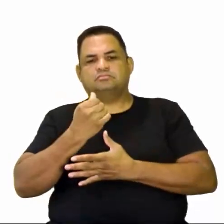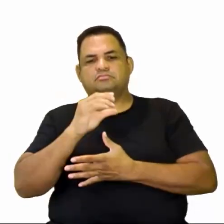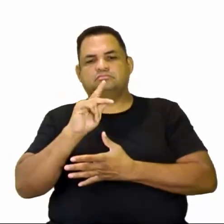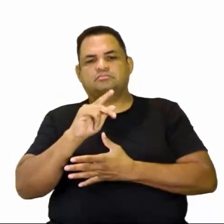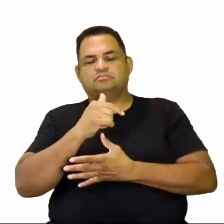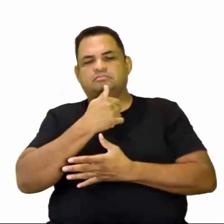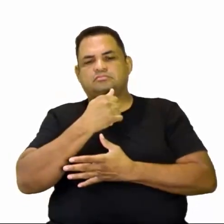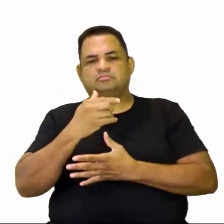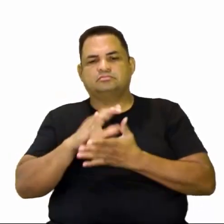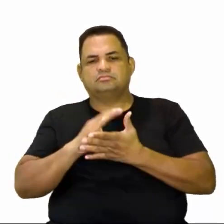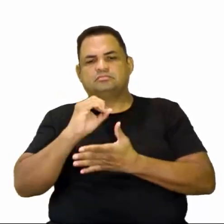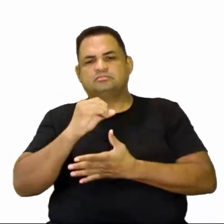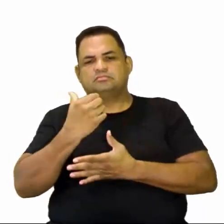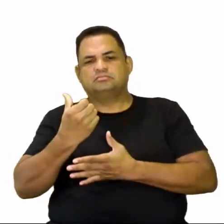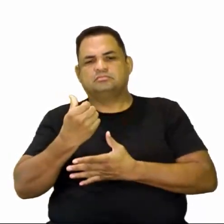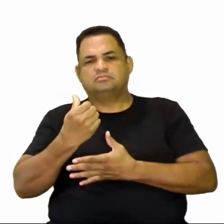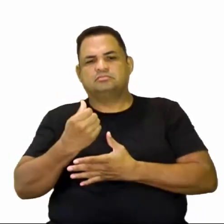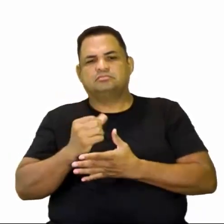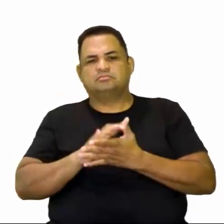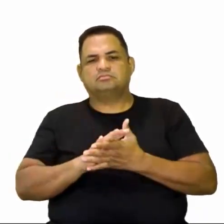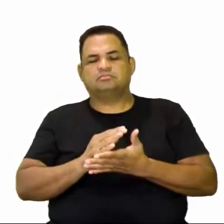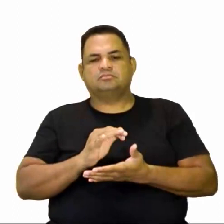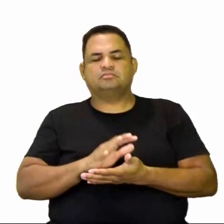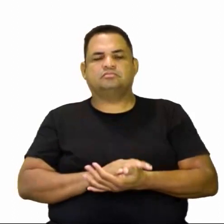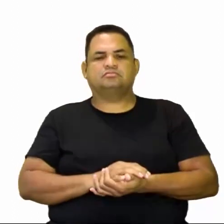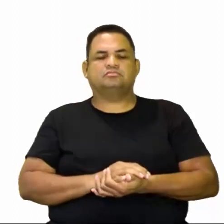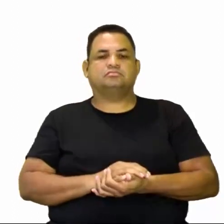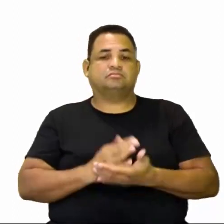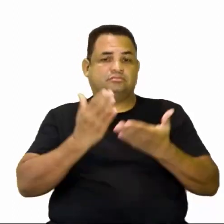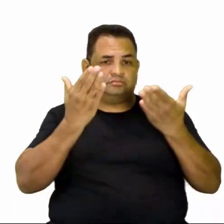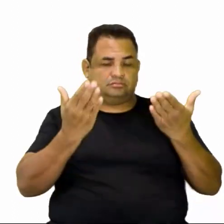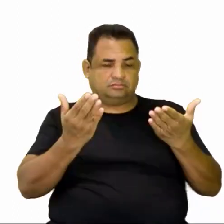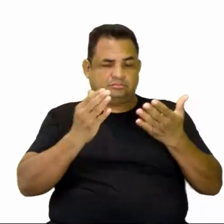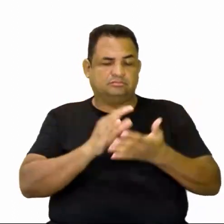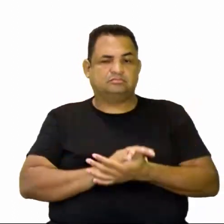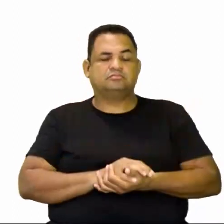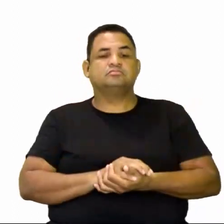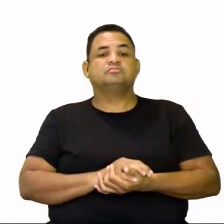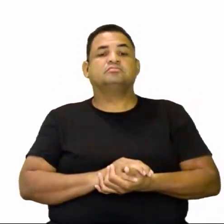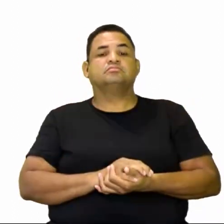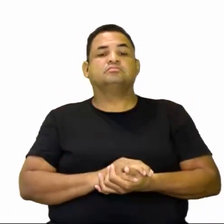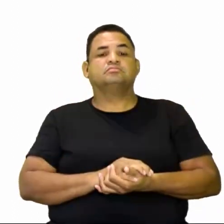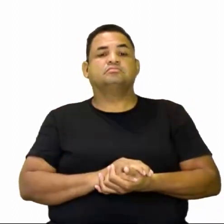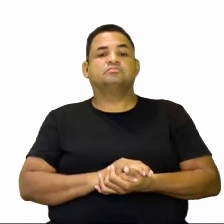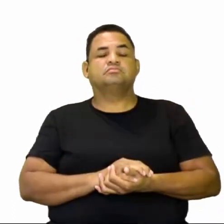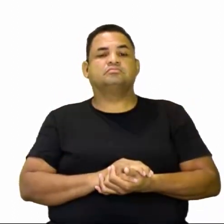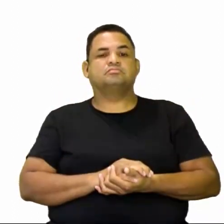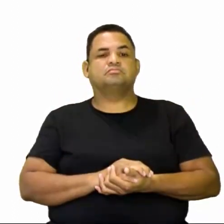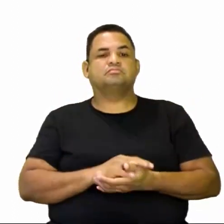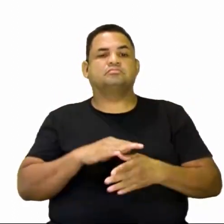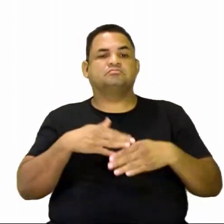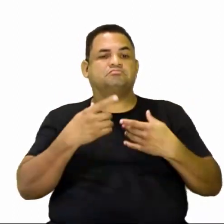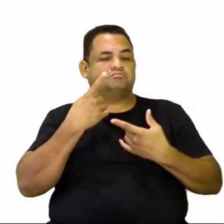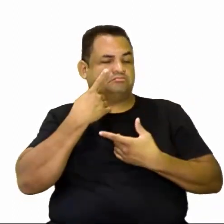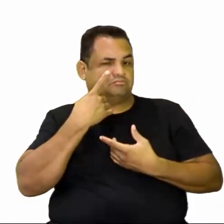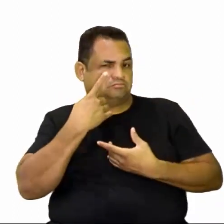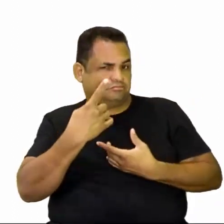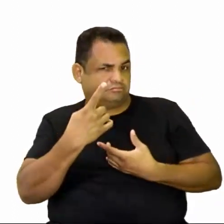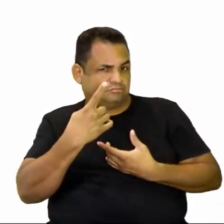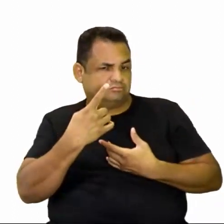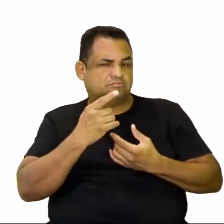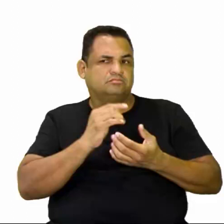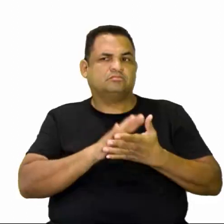C6H12O6, que é a conhecida glicose. Diante disso, você, ao olhar com muita